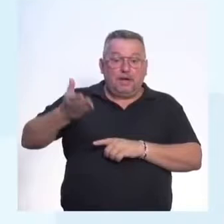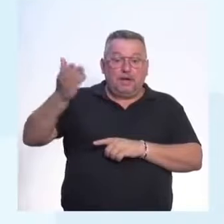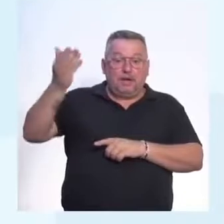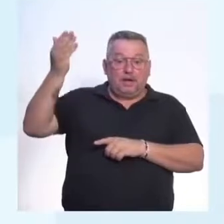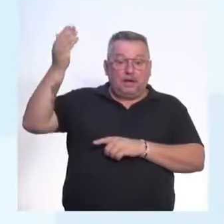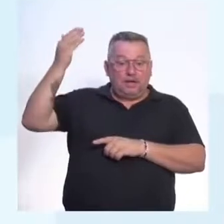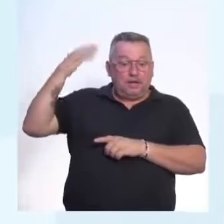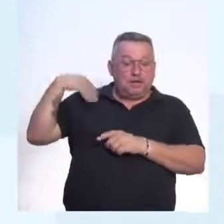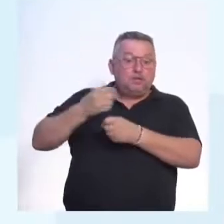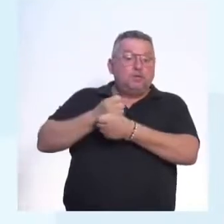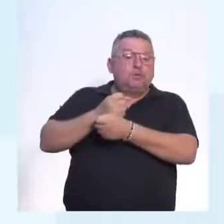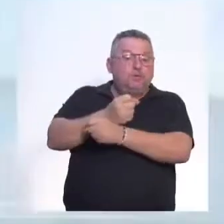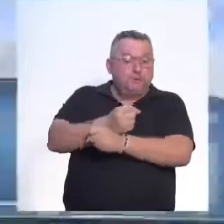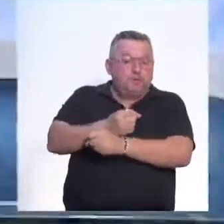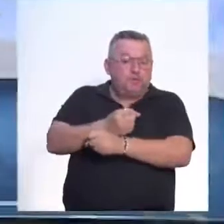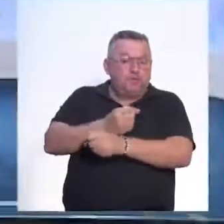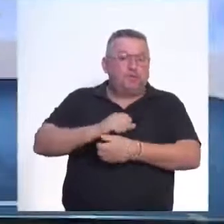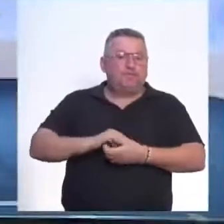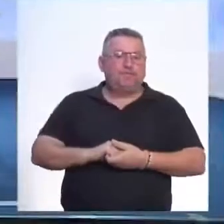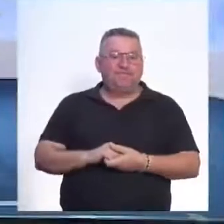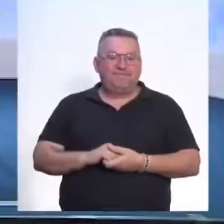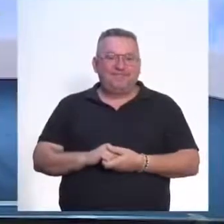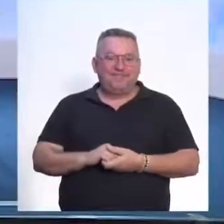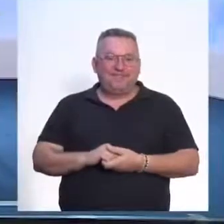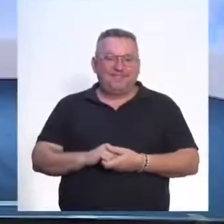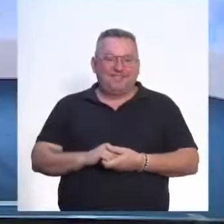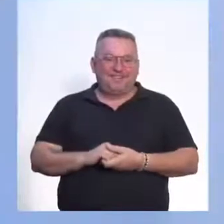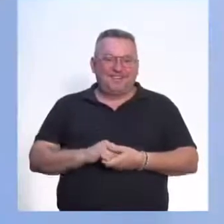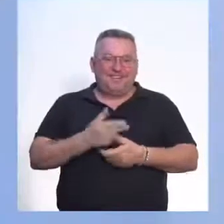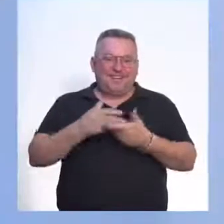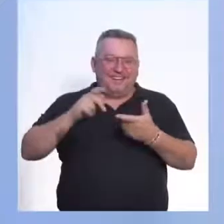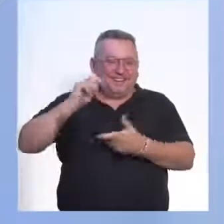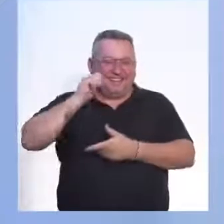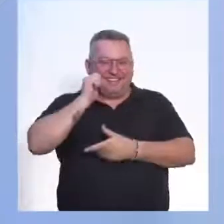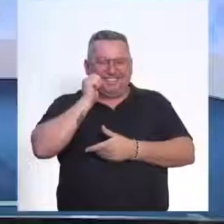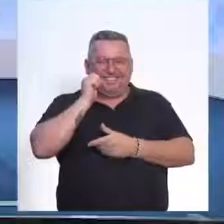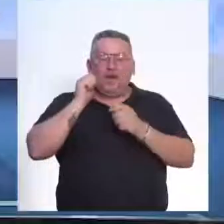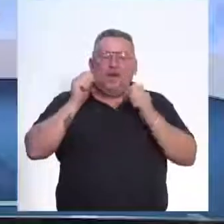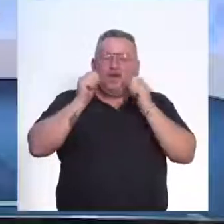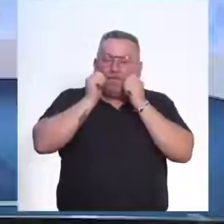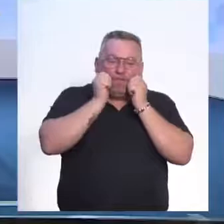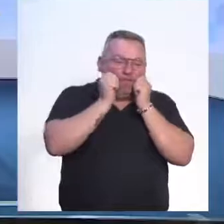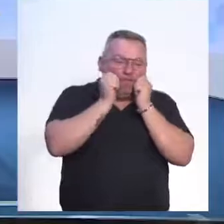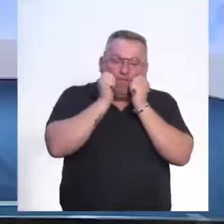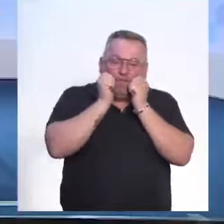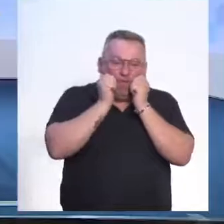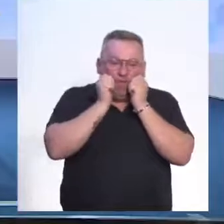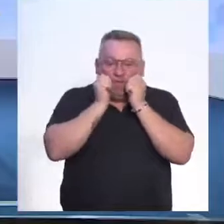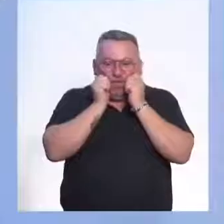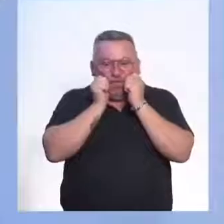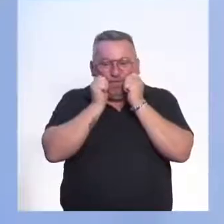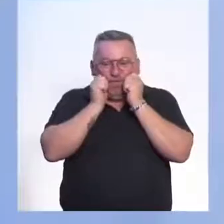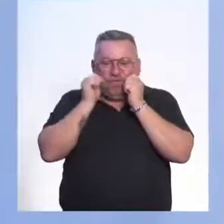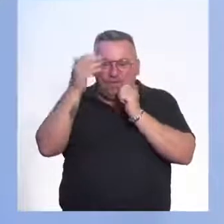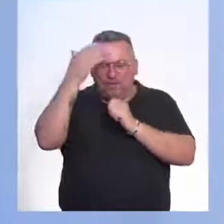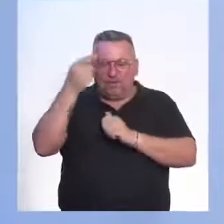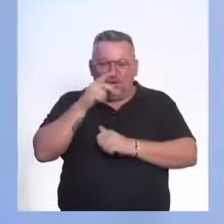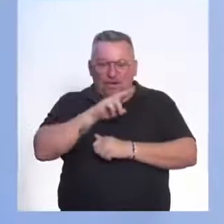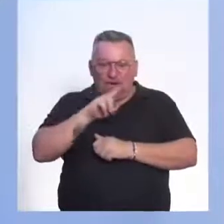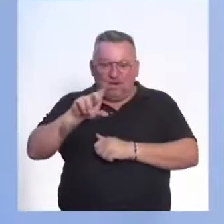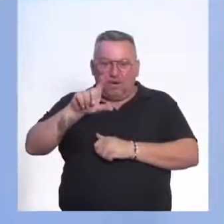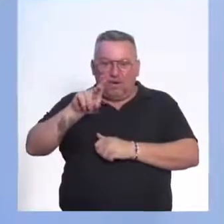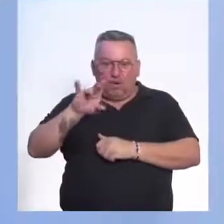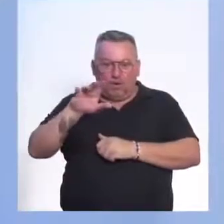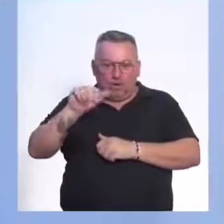da escravidão. Ai, gente, que coisa mais linda! Nossa, que bacana, viu? Ah, esqueci de falar o nome do aluno. É o